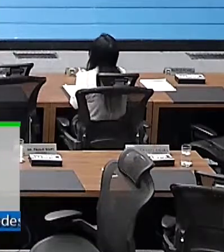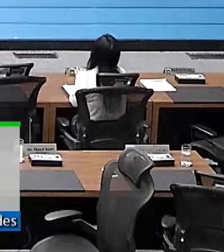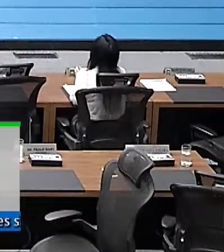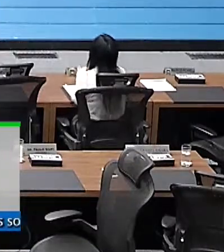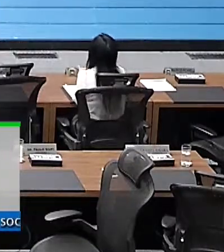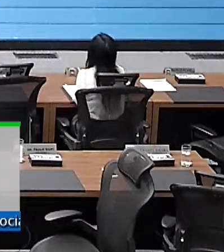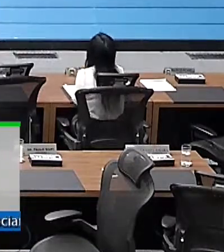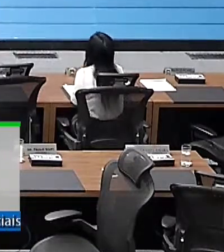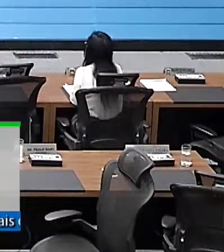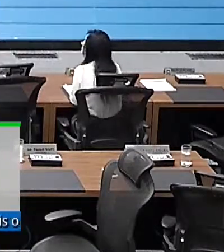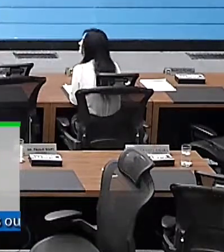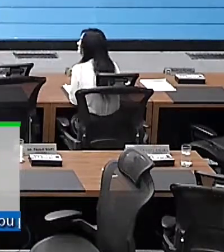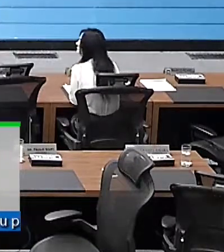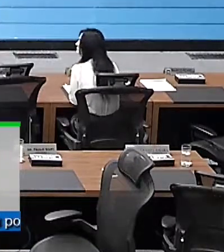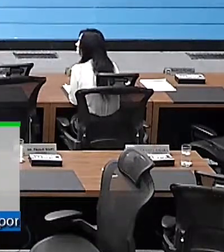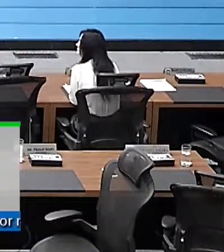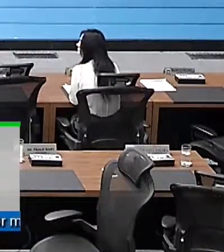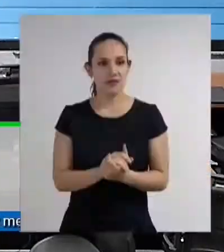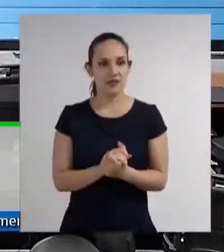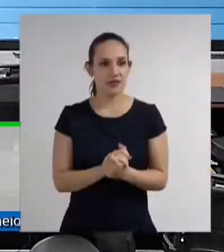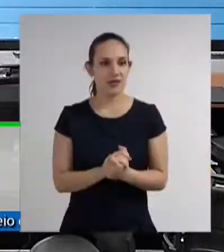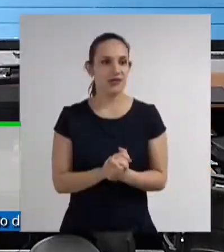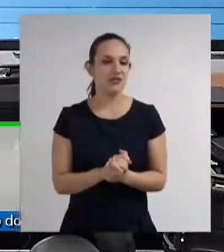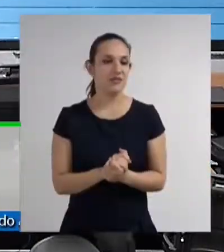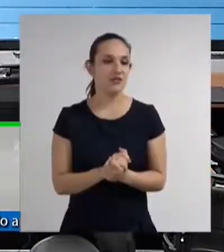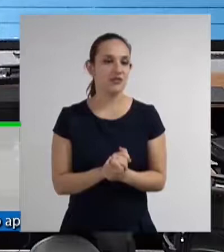Havendo quórum para deliberação,